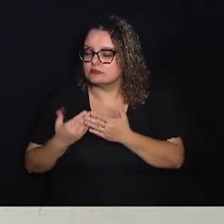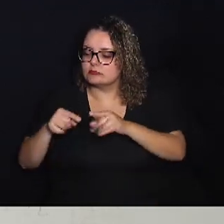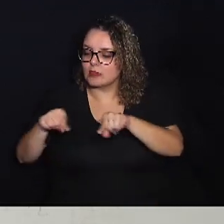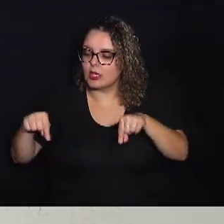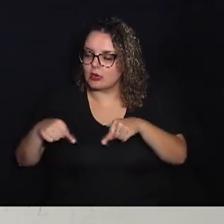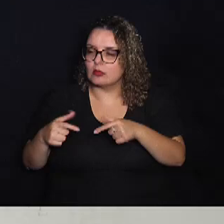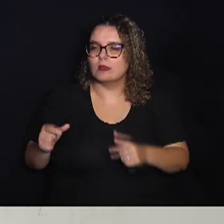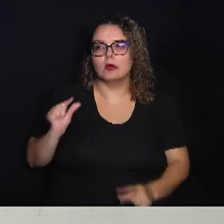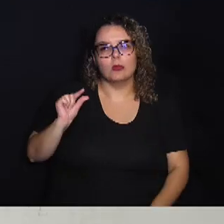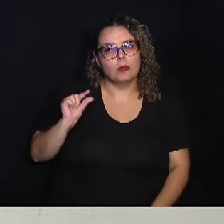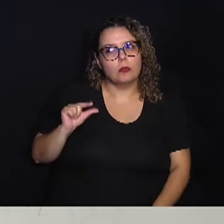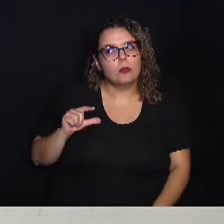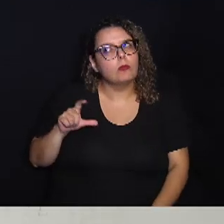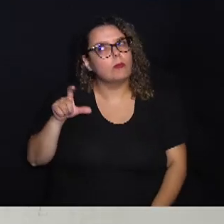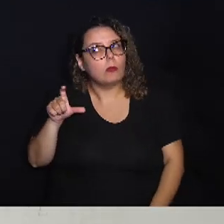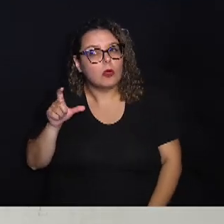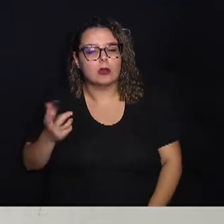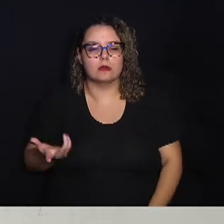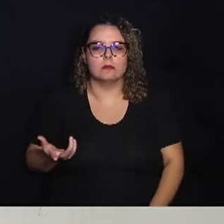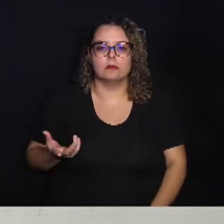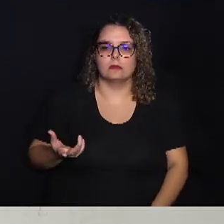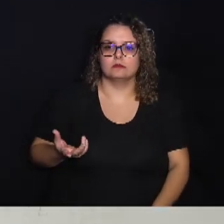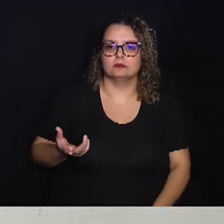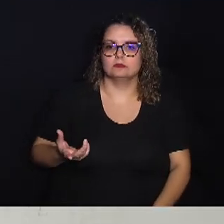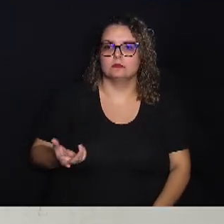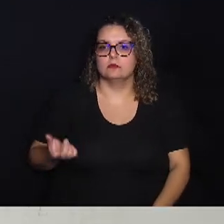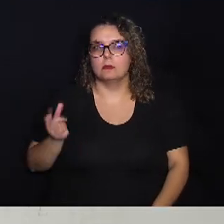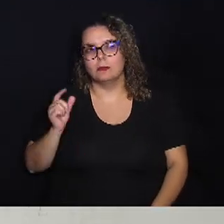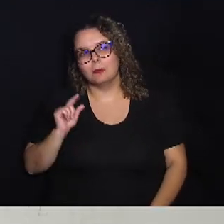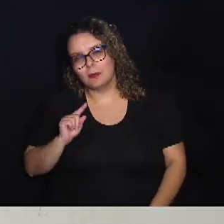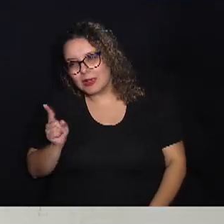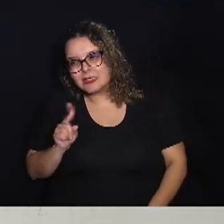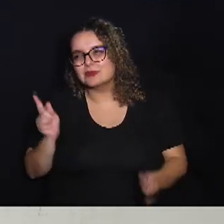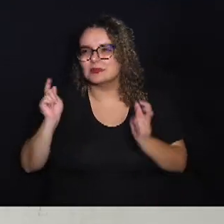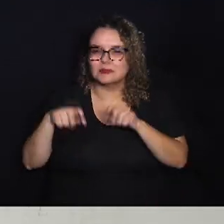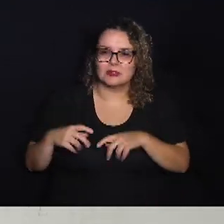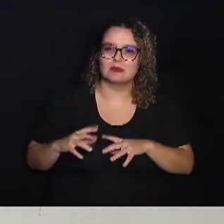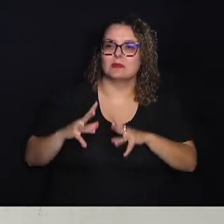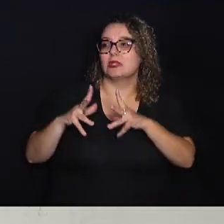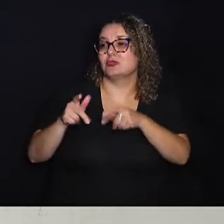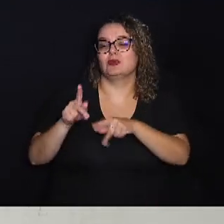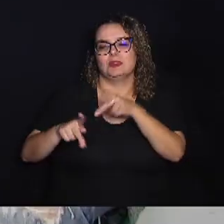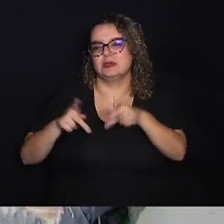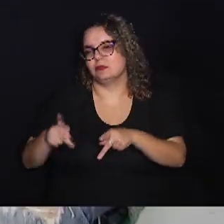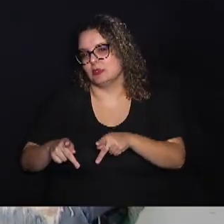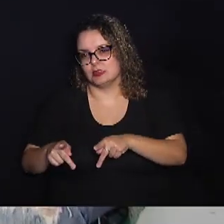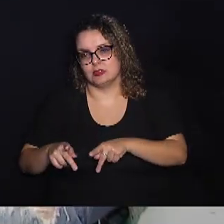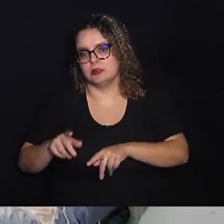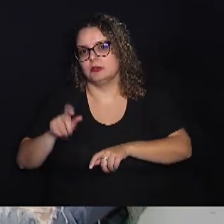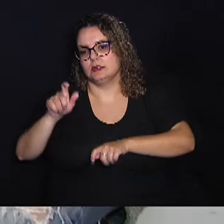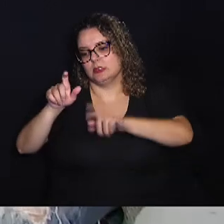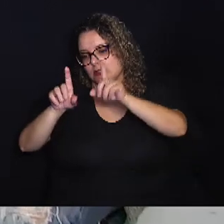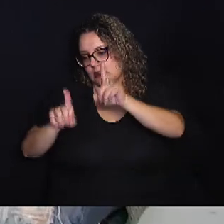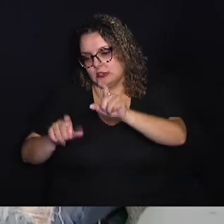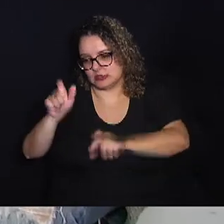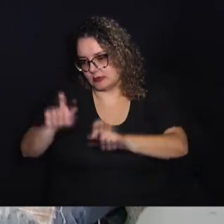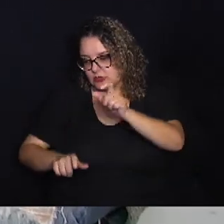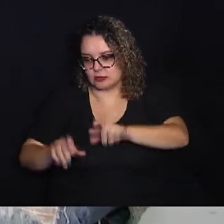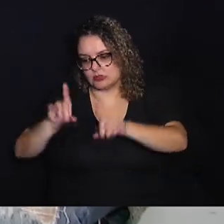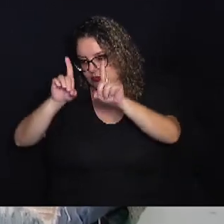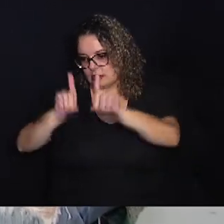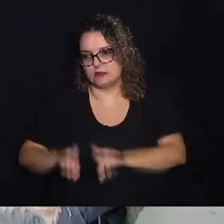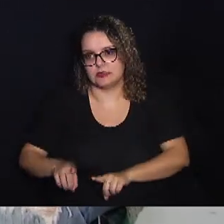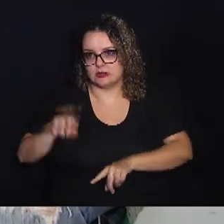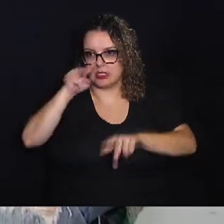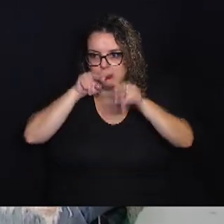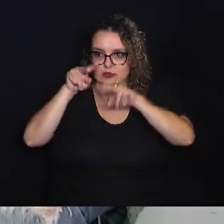não é o suficiente para a população da deficiência visual, né? Mas ainda